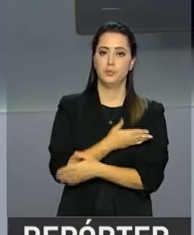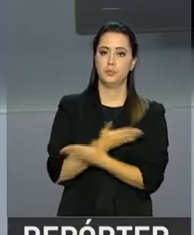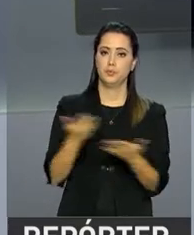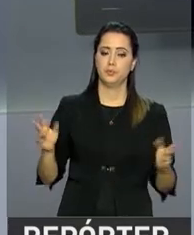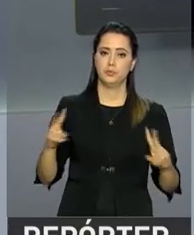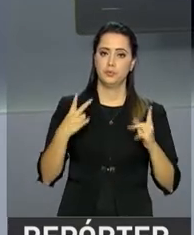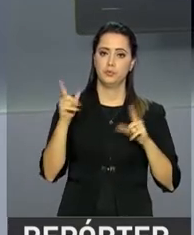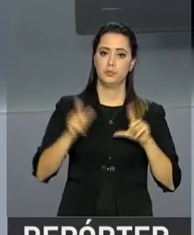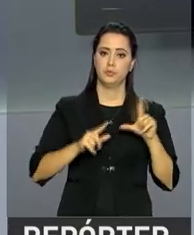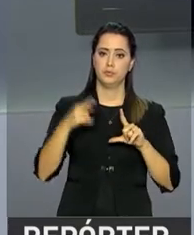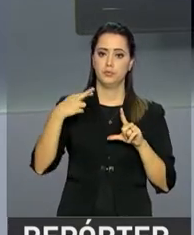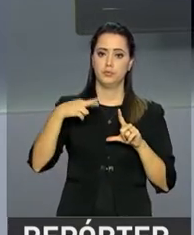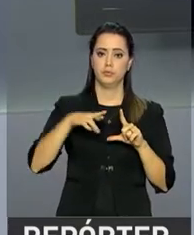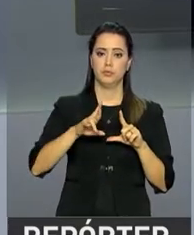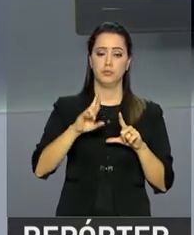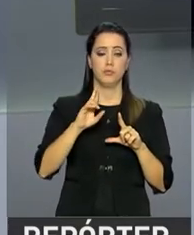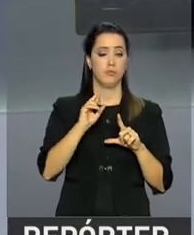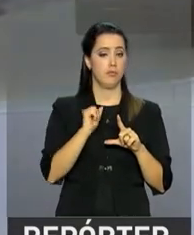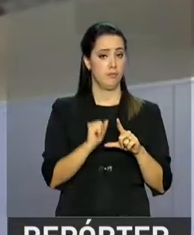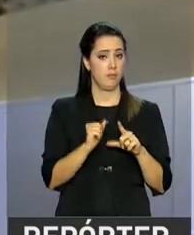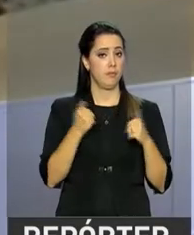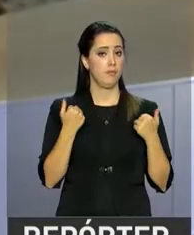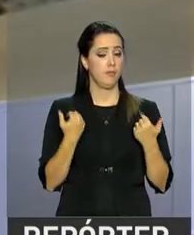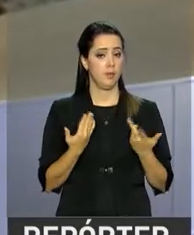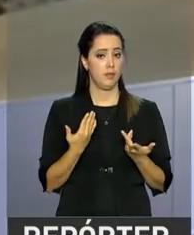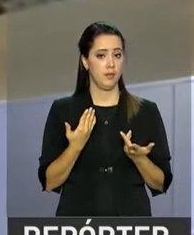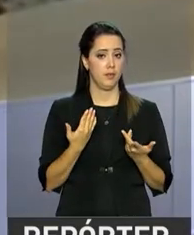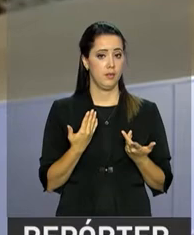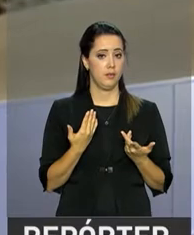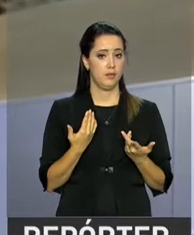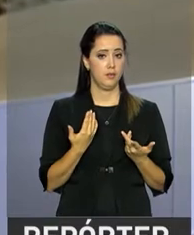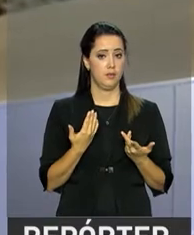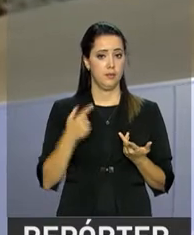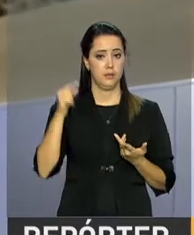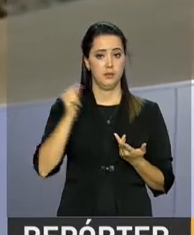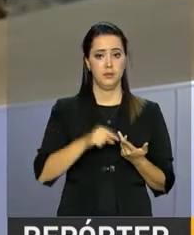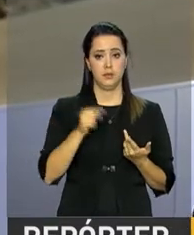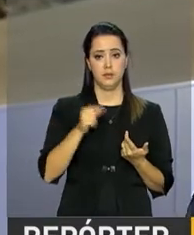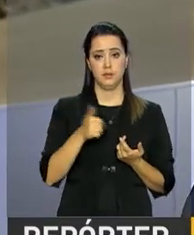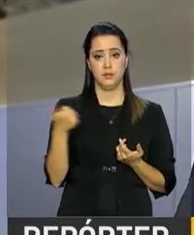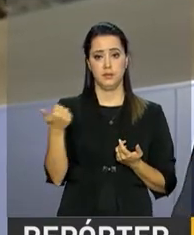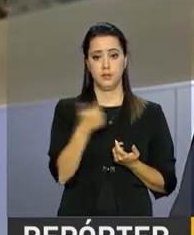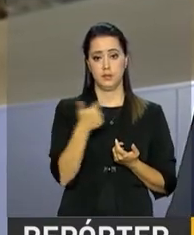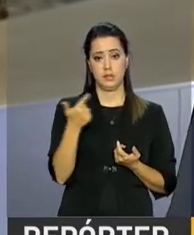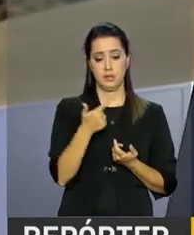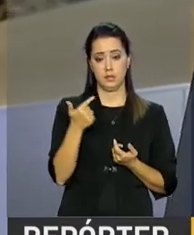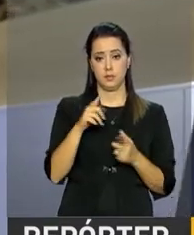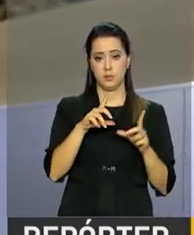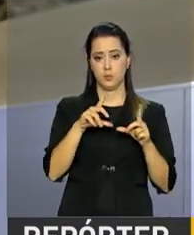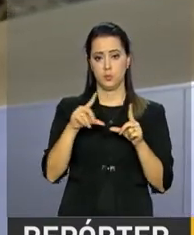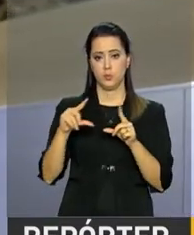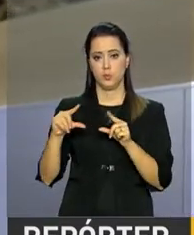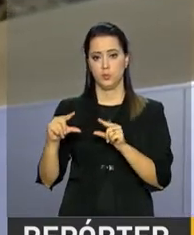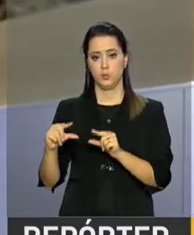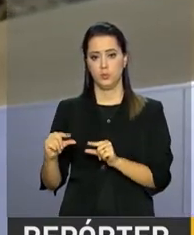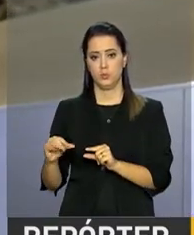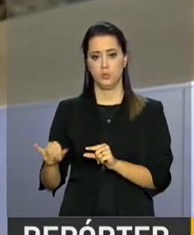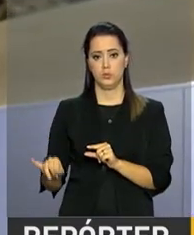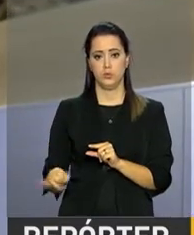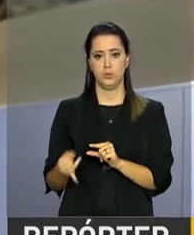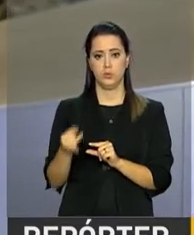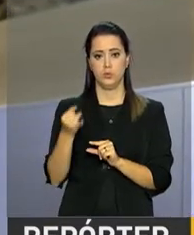boa noite a todos que nos assistem na tv nbr olha o roberto essa foi a décima segunda queda consecutiva da taxa